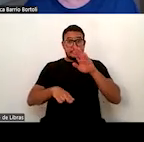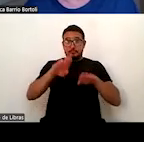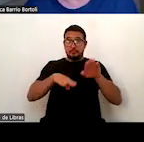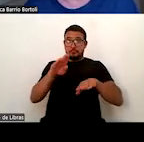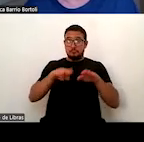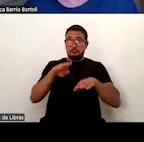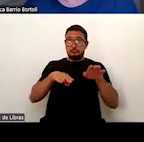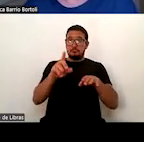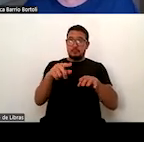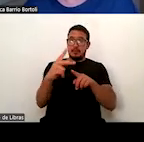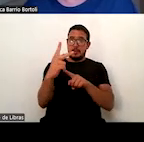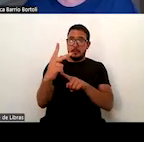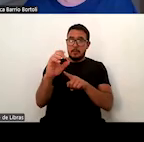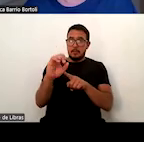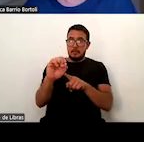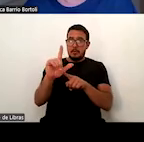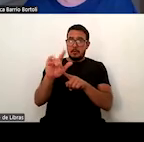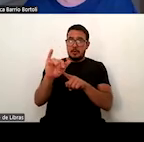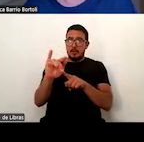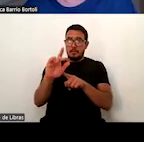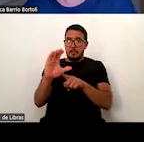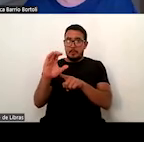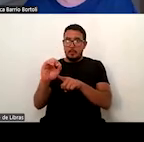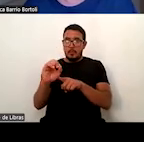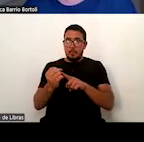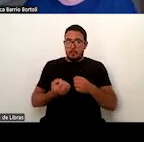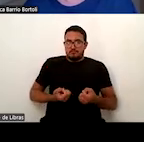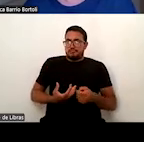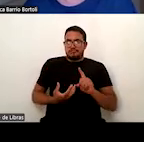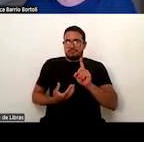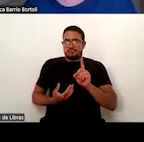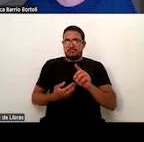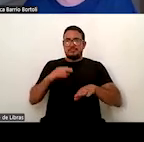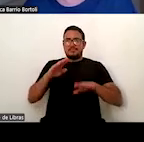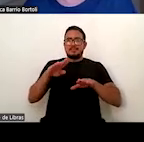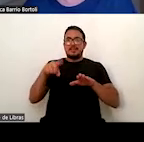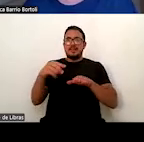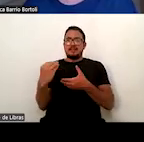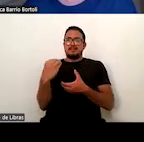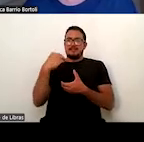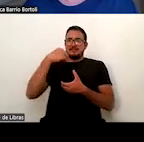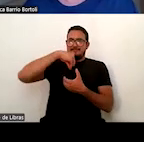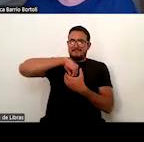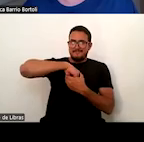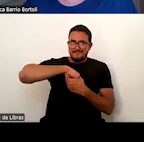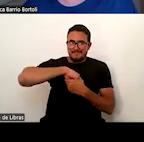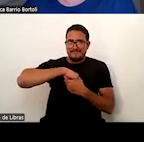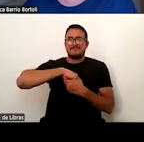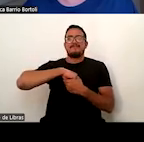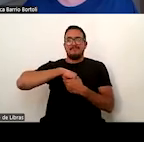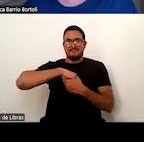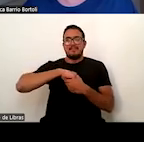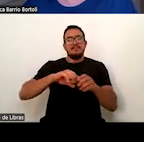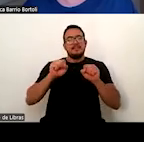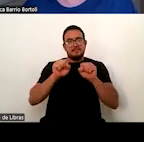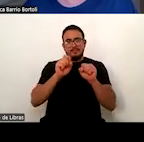parede do intestino até chegar nos vasos linfáticos e aí distribuir as células como metástase para